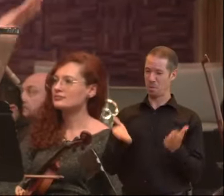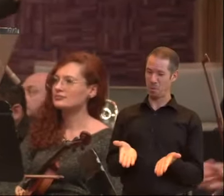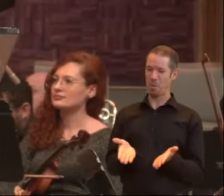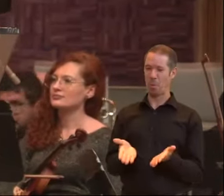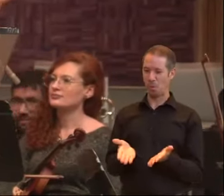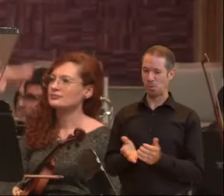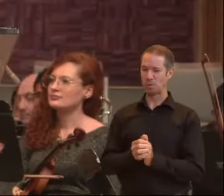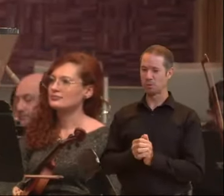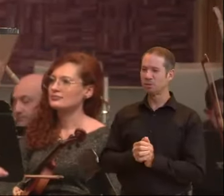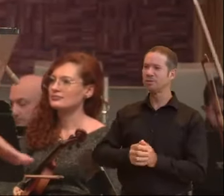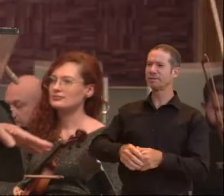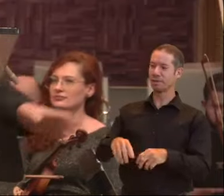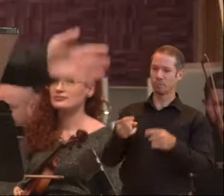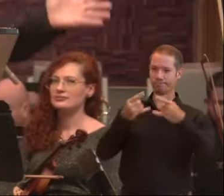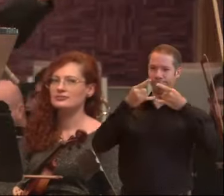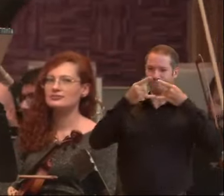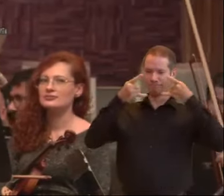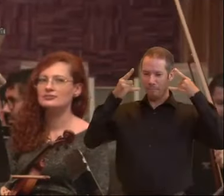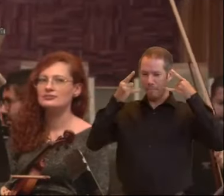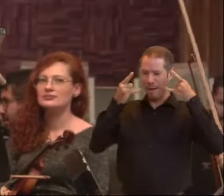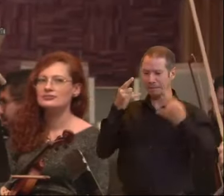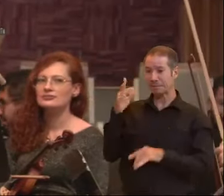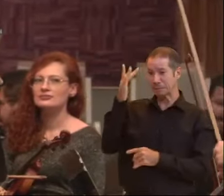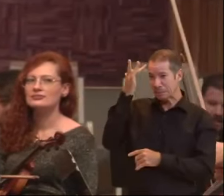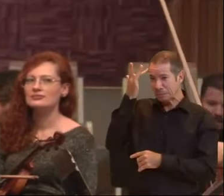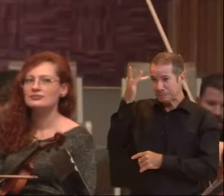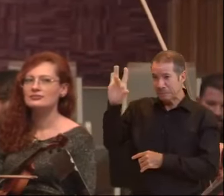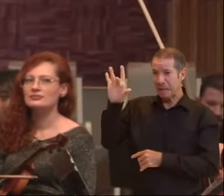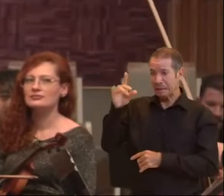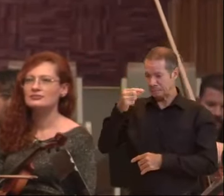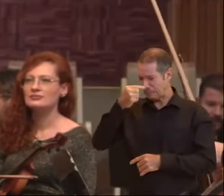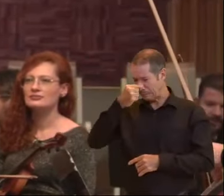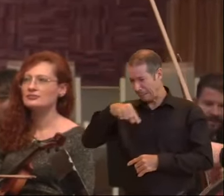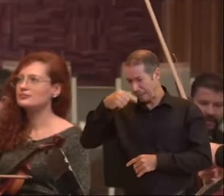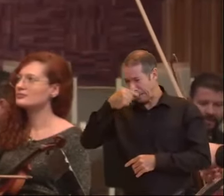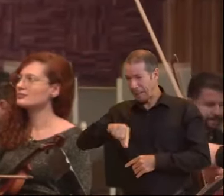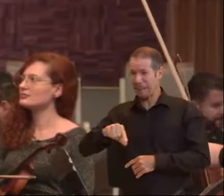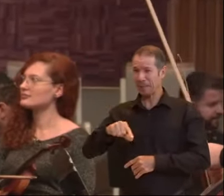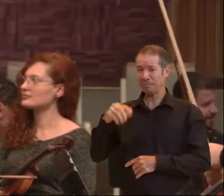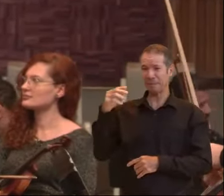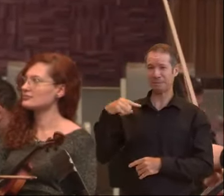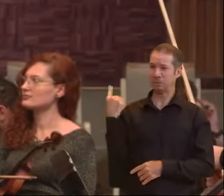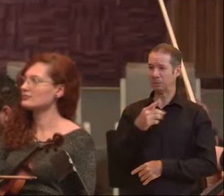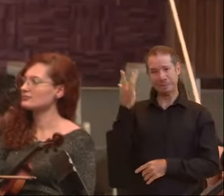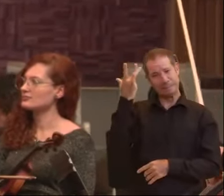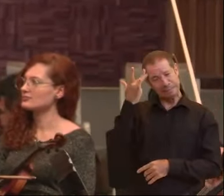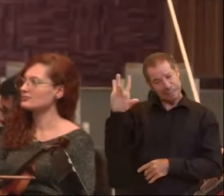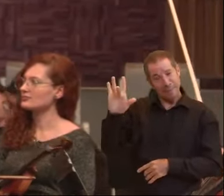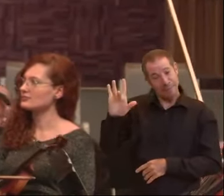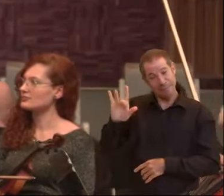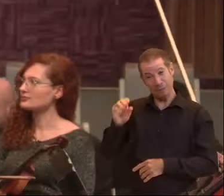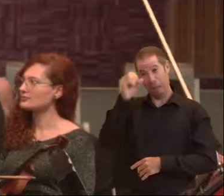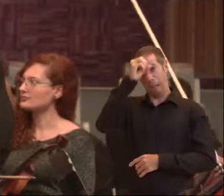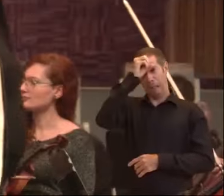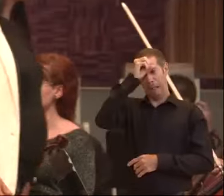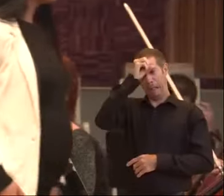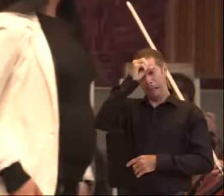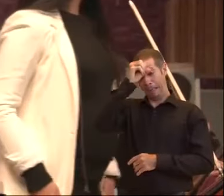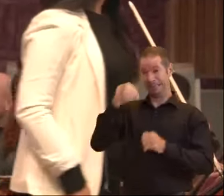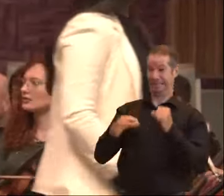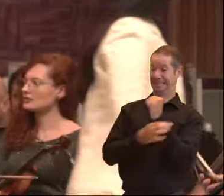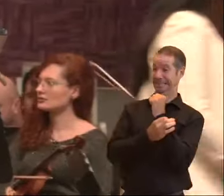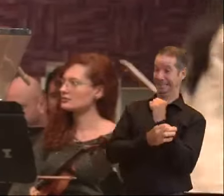garganta ruim, por isso que eu estou de máscara ali. Não sei se é gripe, nós não sabemos o que é, então ficamos sempre inseguros,